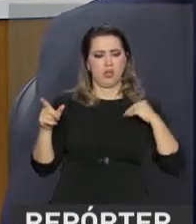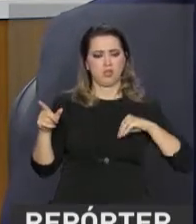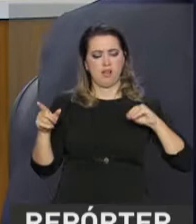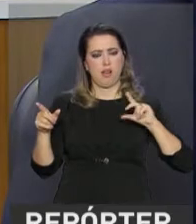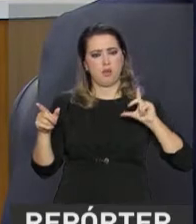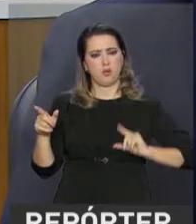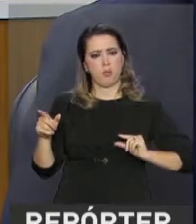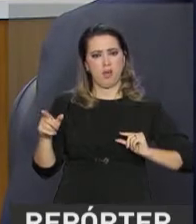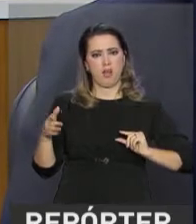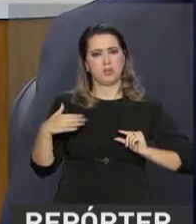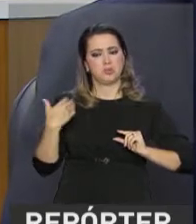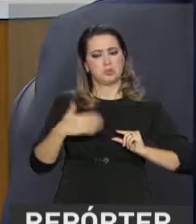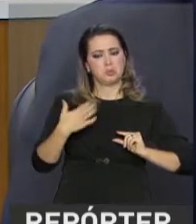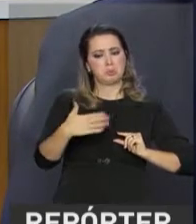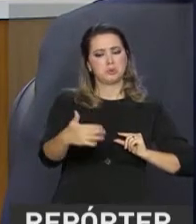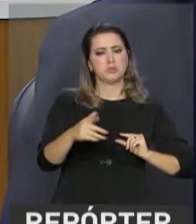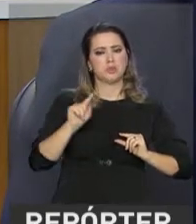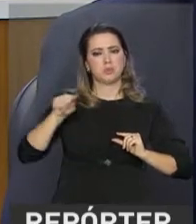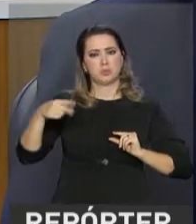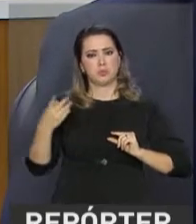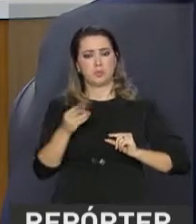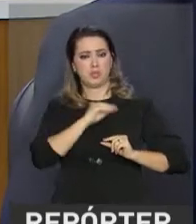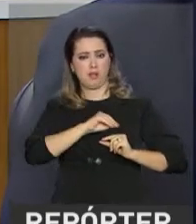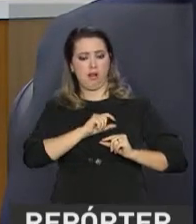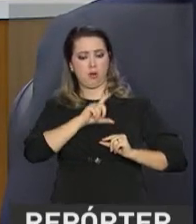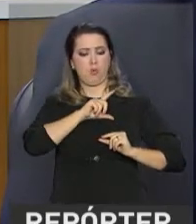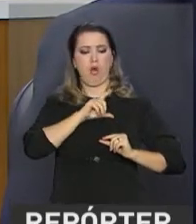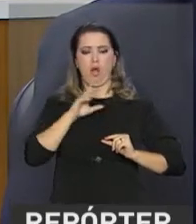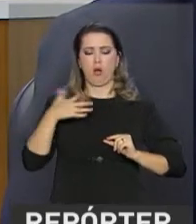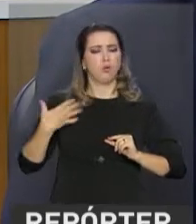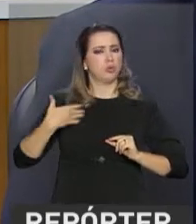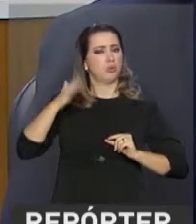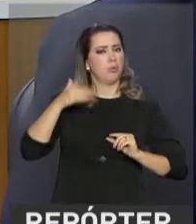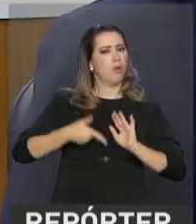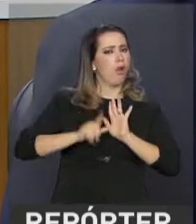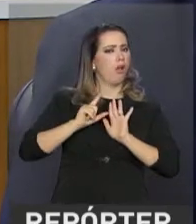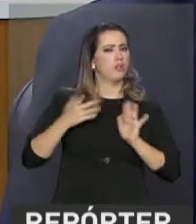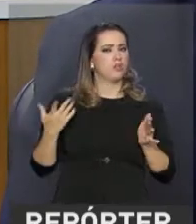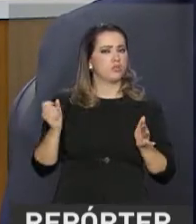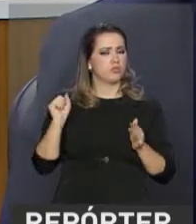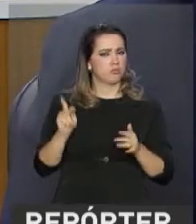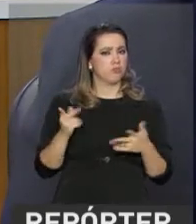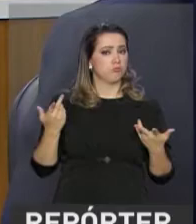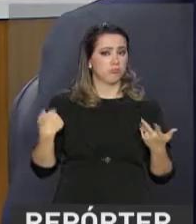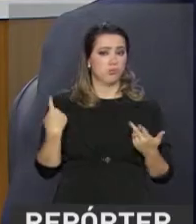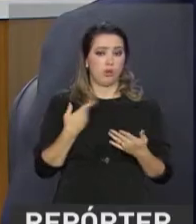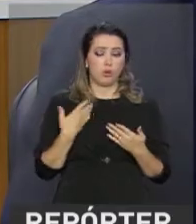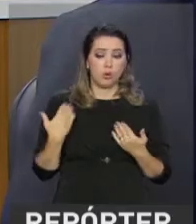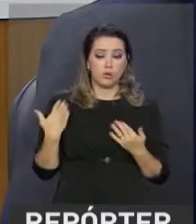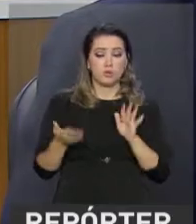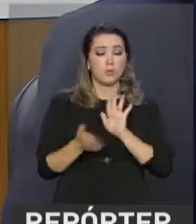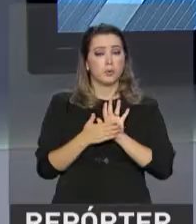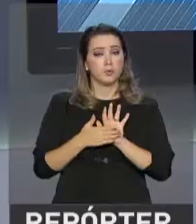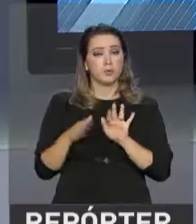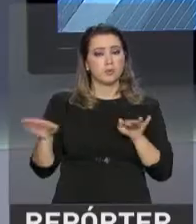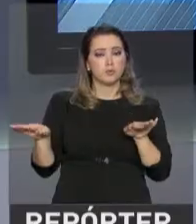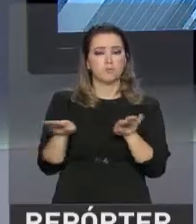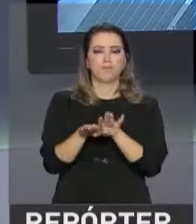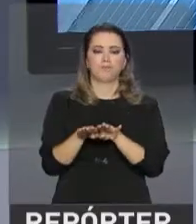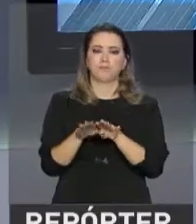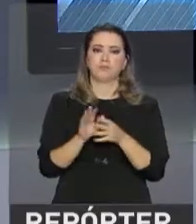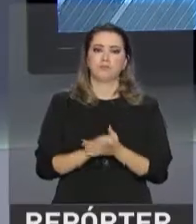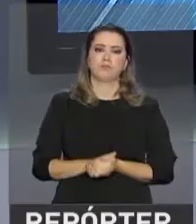contra aqueles que ganham menos o que nós estamos propondo é um sistema igual pra todos